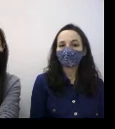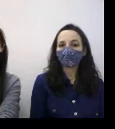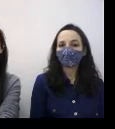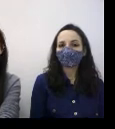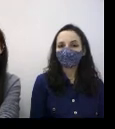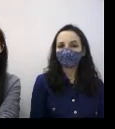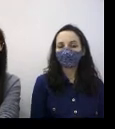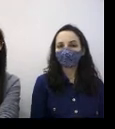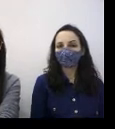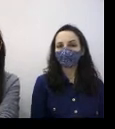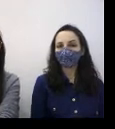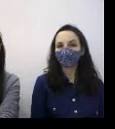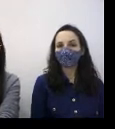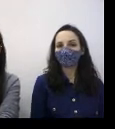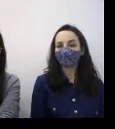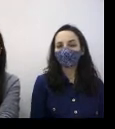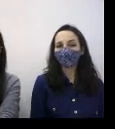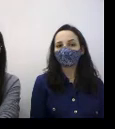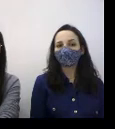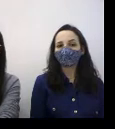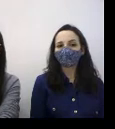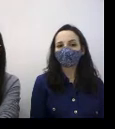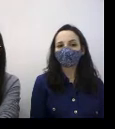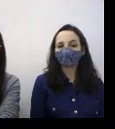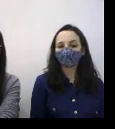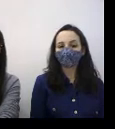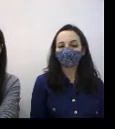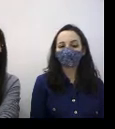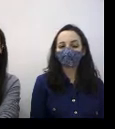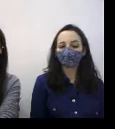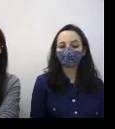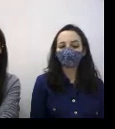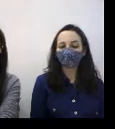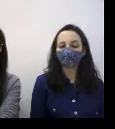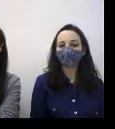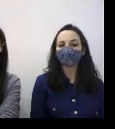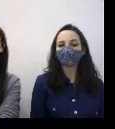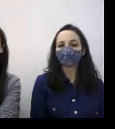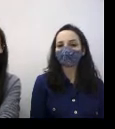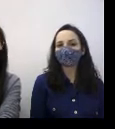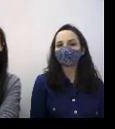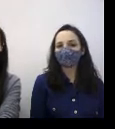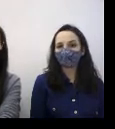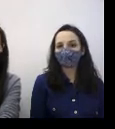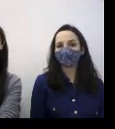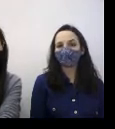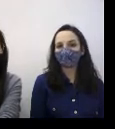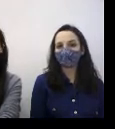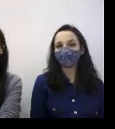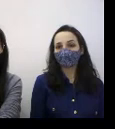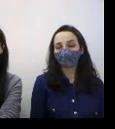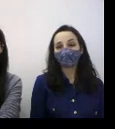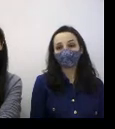de alguma forma, ficando despercebidas aos olhares dos outros, porque, como a Vanessa falou, as crianças também têm, como